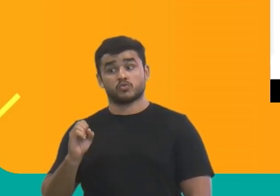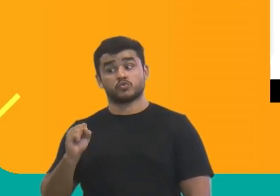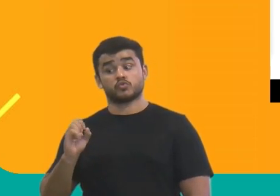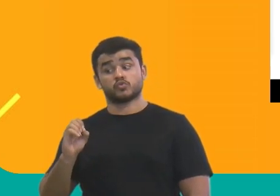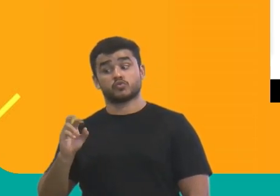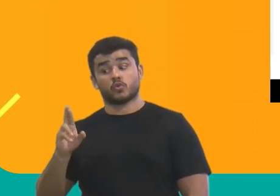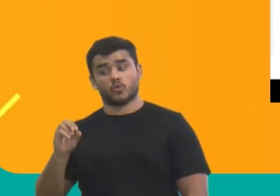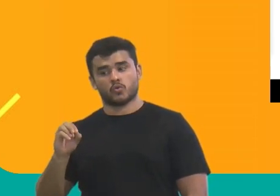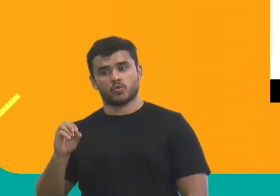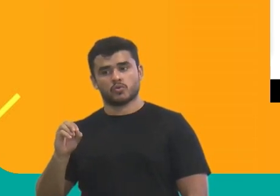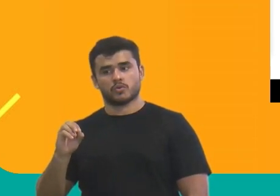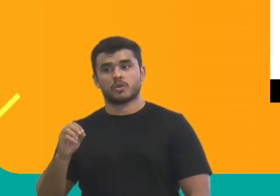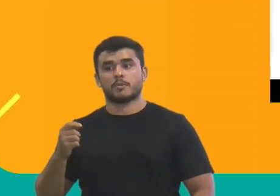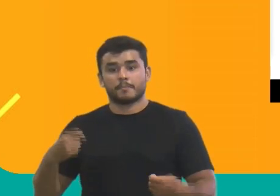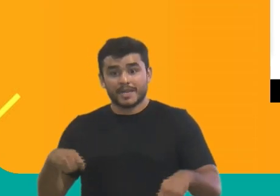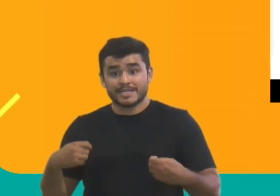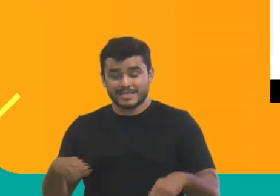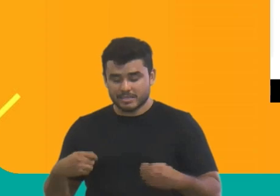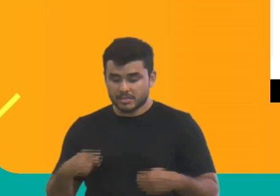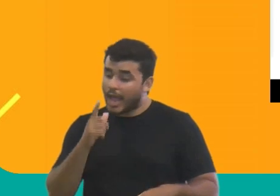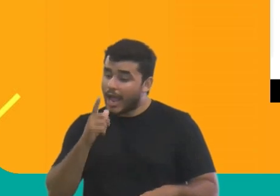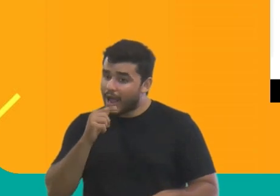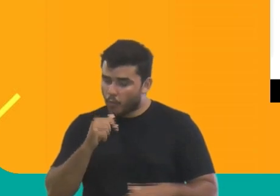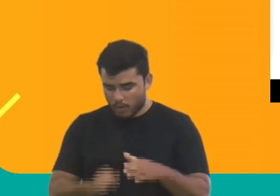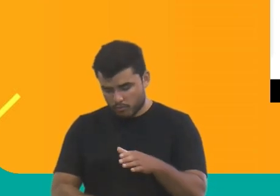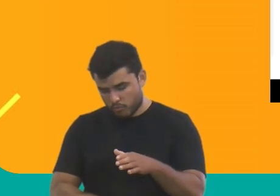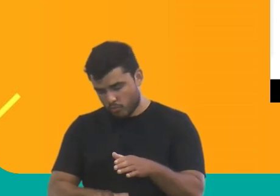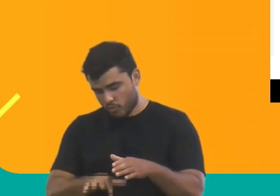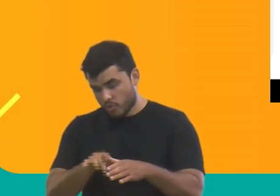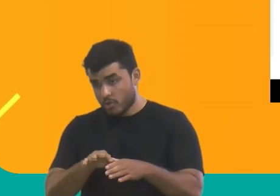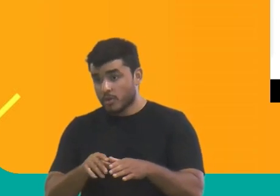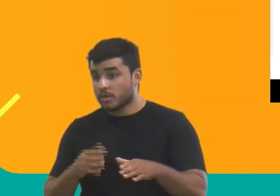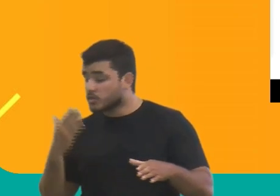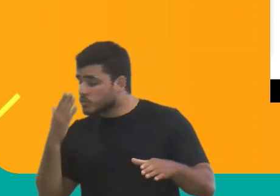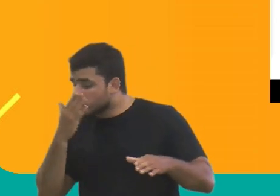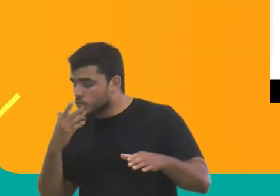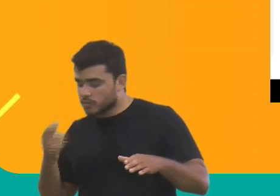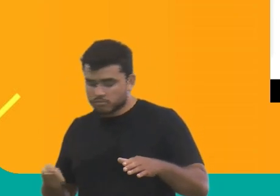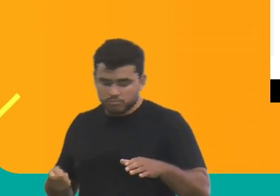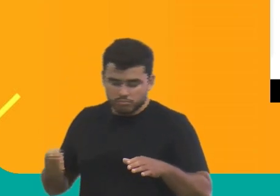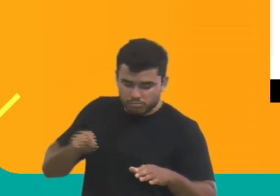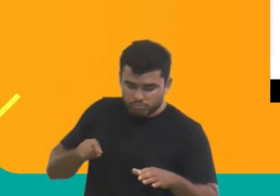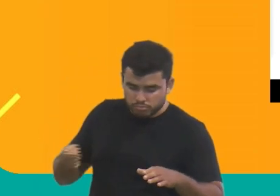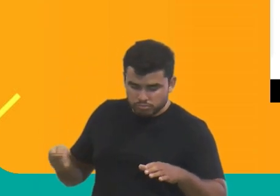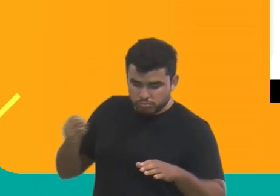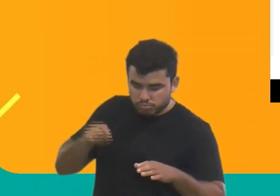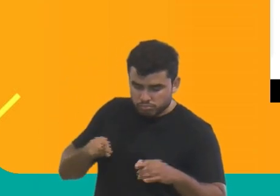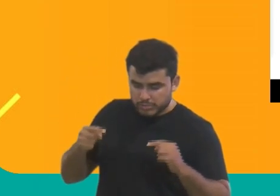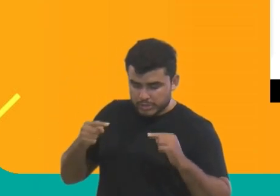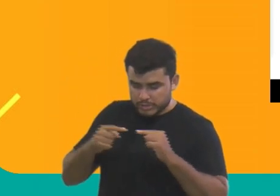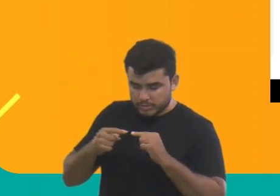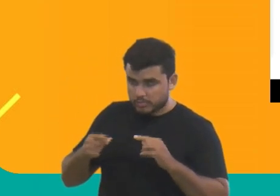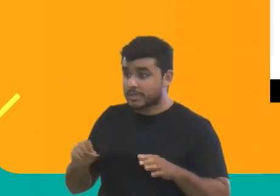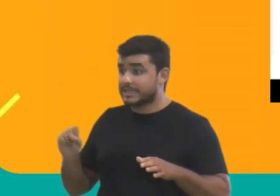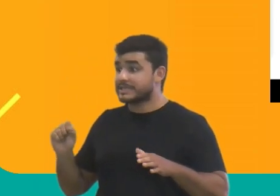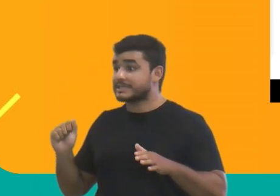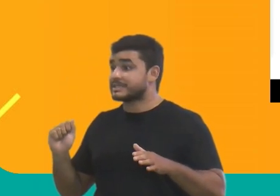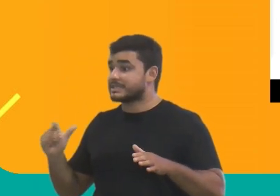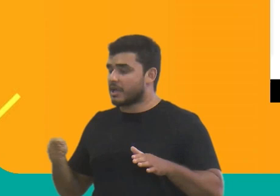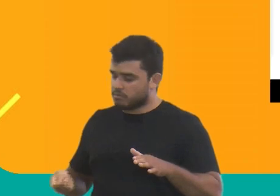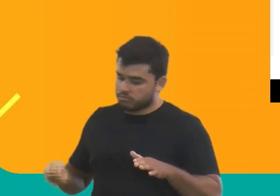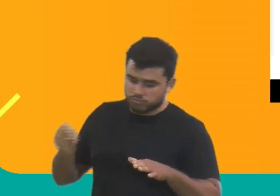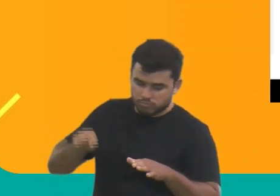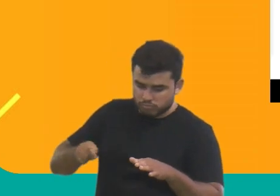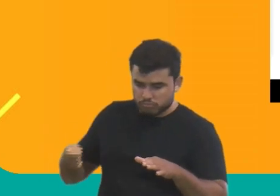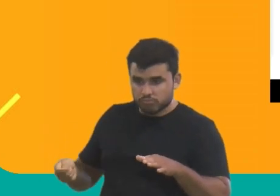concentração perfeita, idêntica, ou pelo menos próxima, idêntica, eu vou cancelar o perfeito, porque perfeito é uma palavra muito forte. Mas ele tem que ter uma concentração